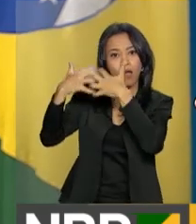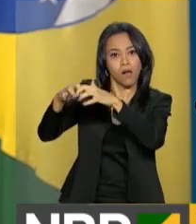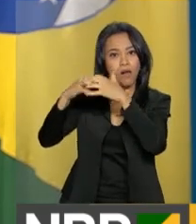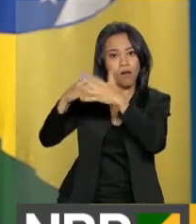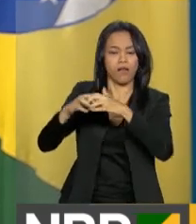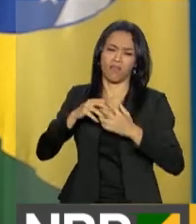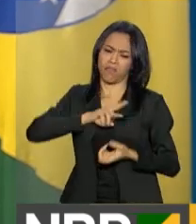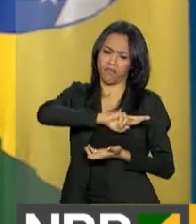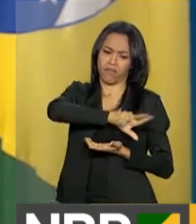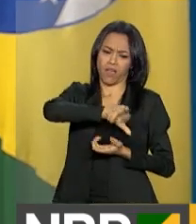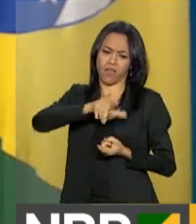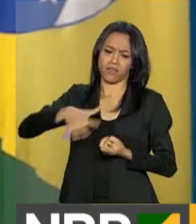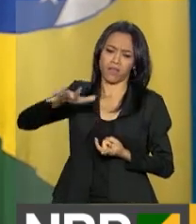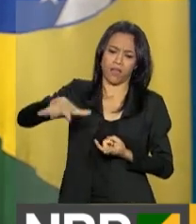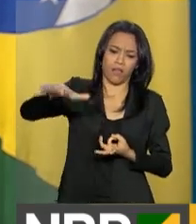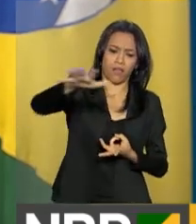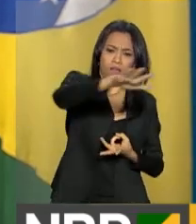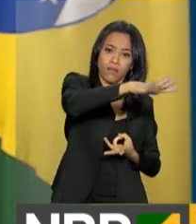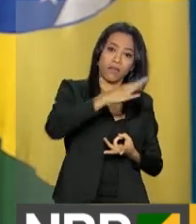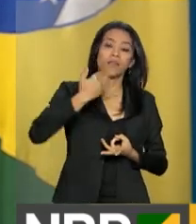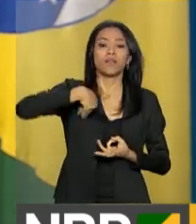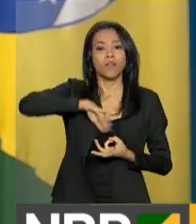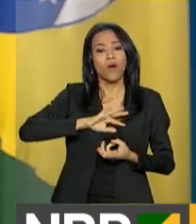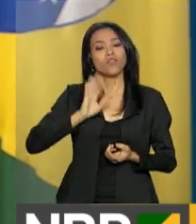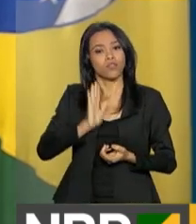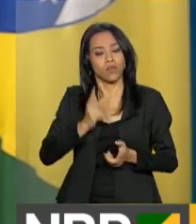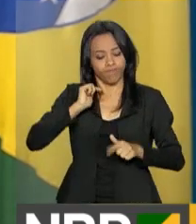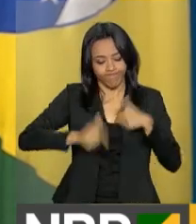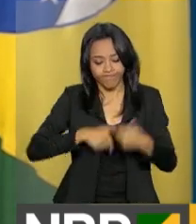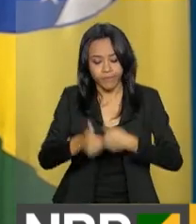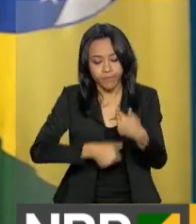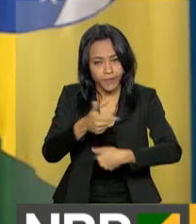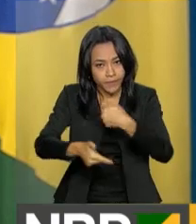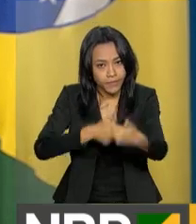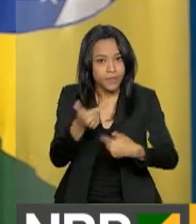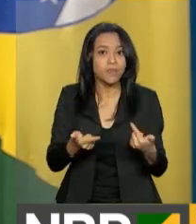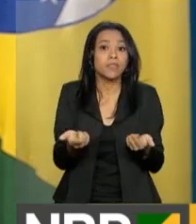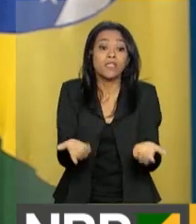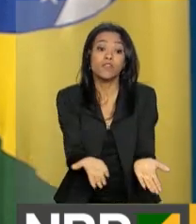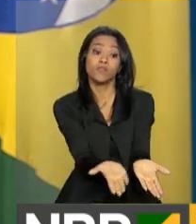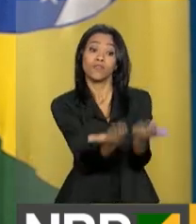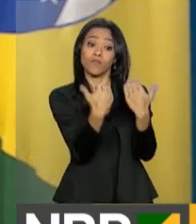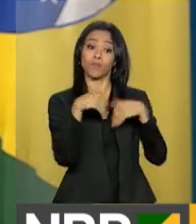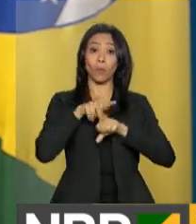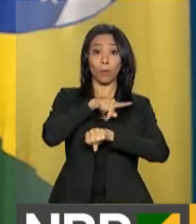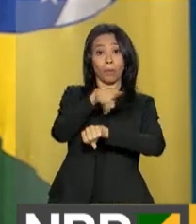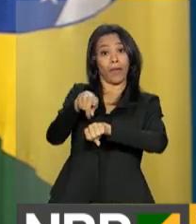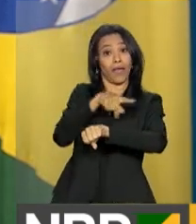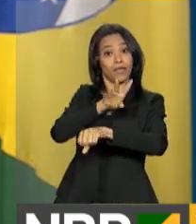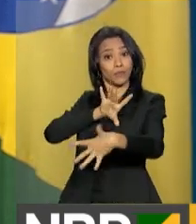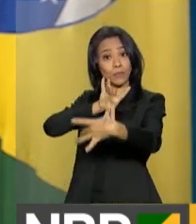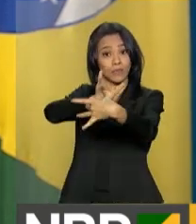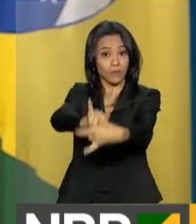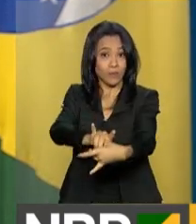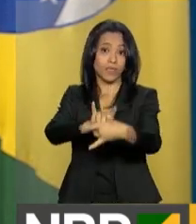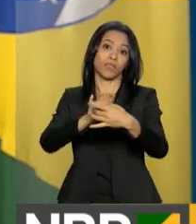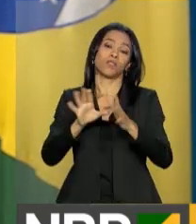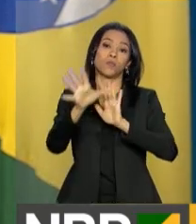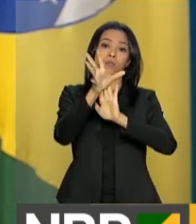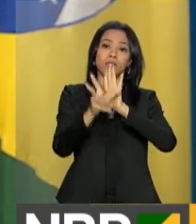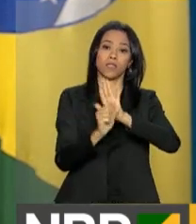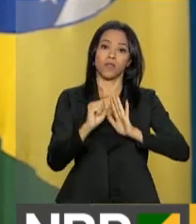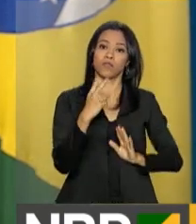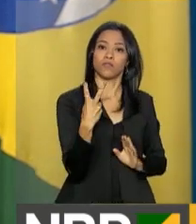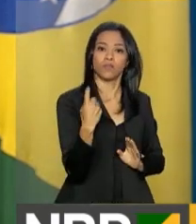vários setores nós estamos trabalhando e trazendo o país para o século 21 eu